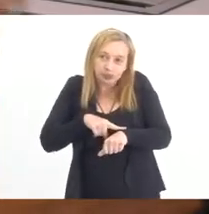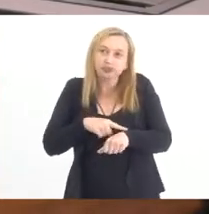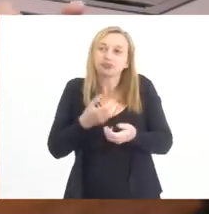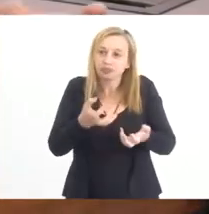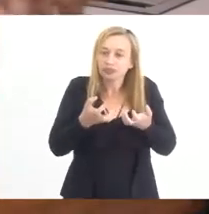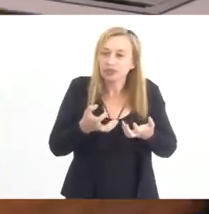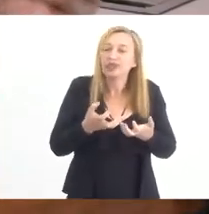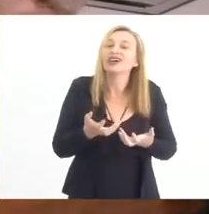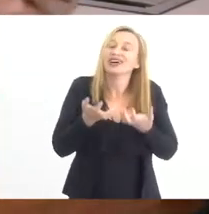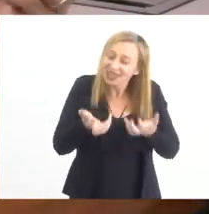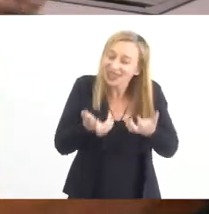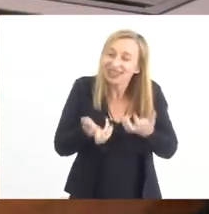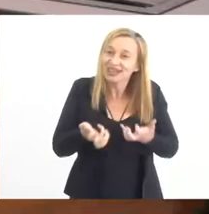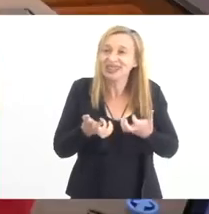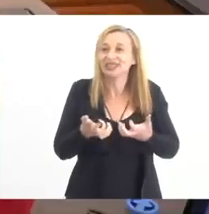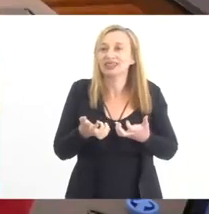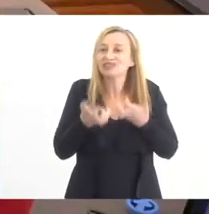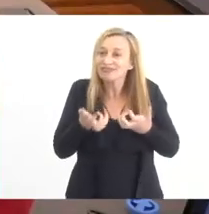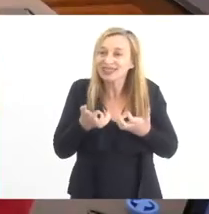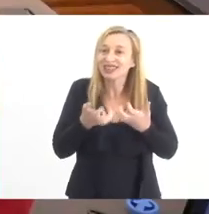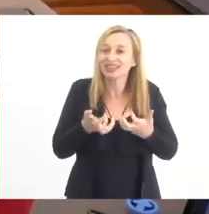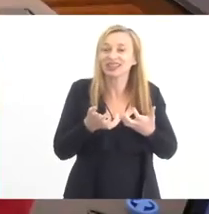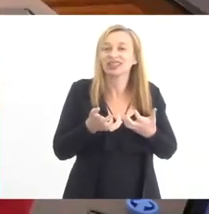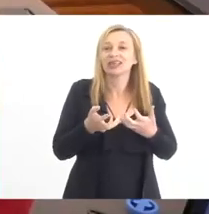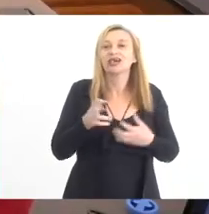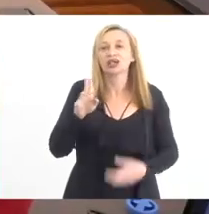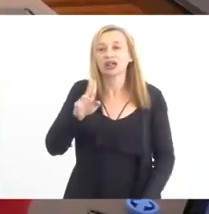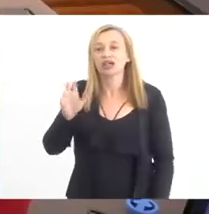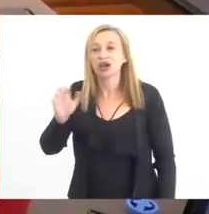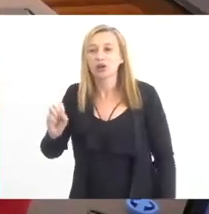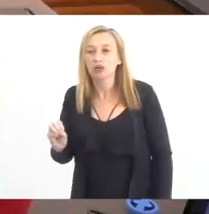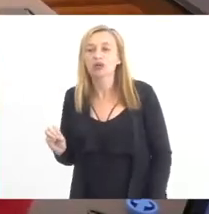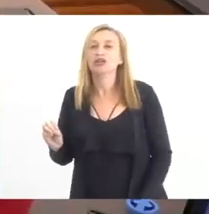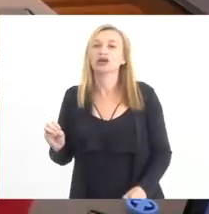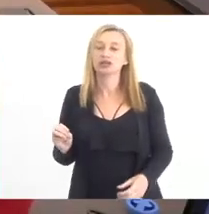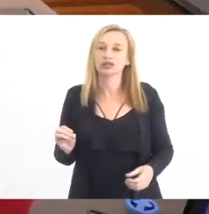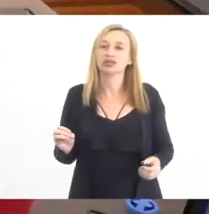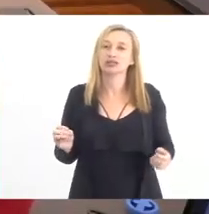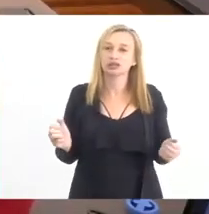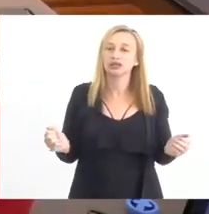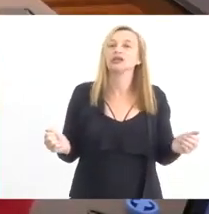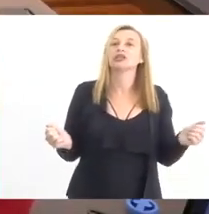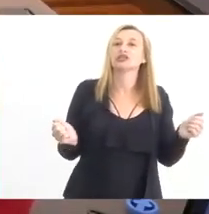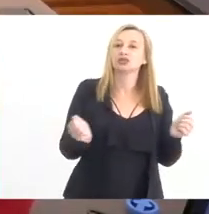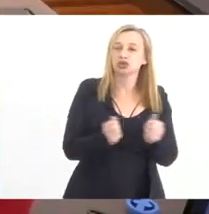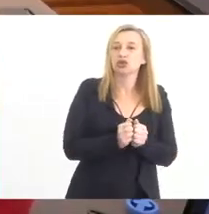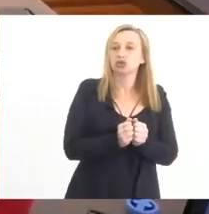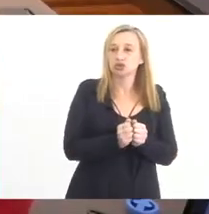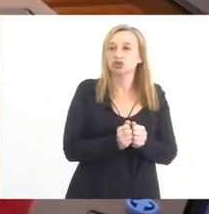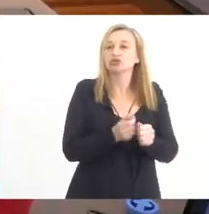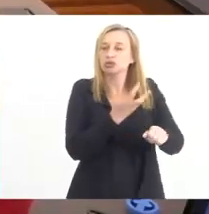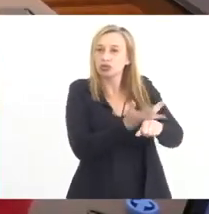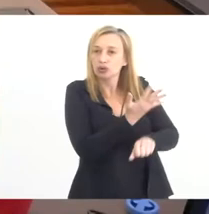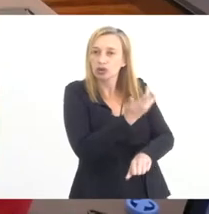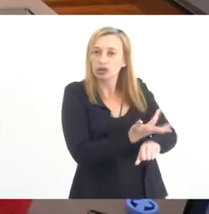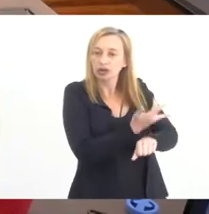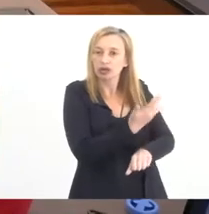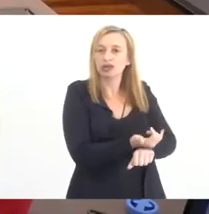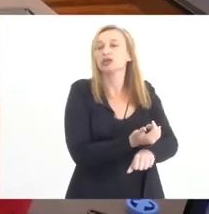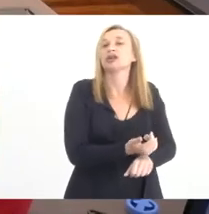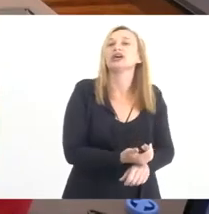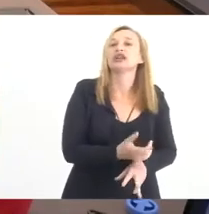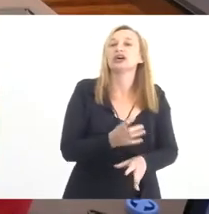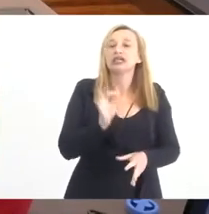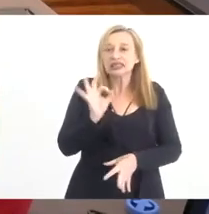quero muito, muito, muito que a UERJ entre sim em Campo Grande, que entre na Zona Oeste, que eu